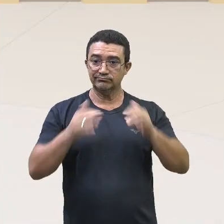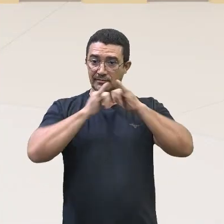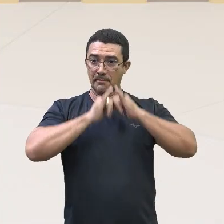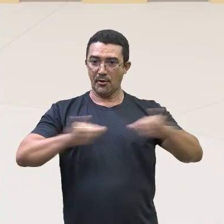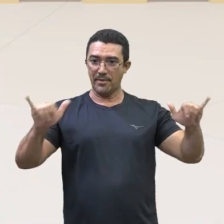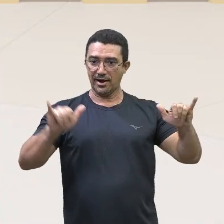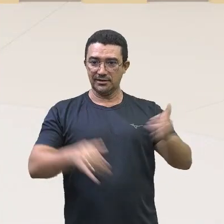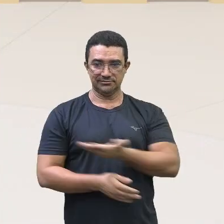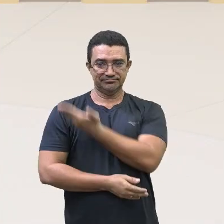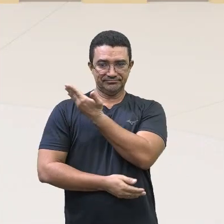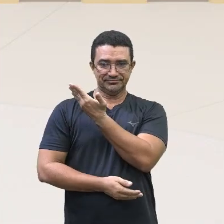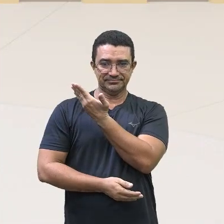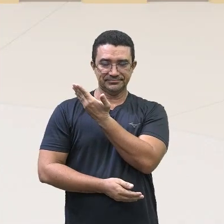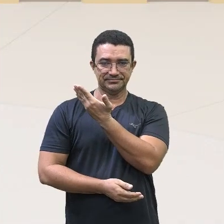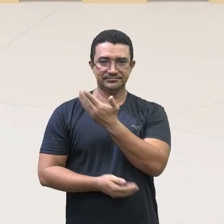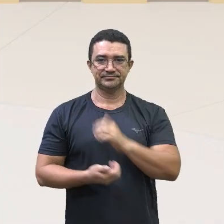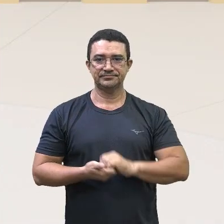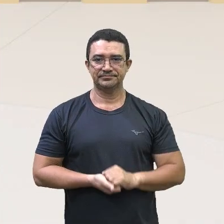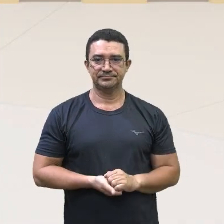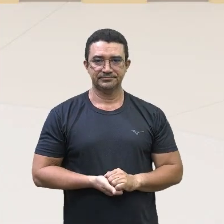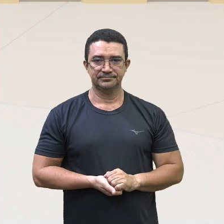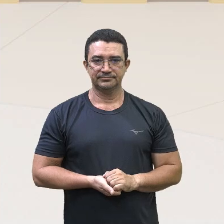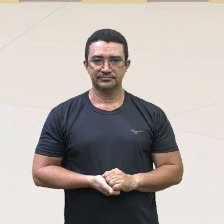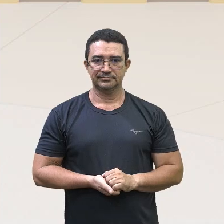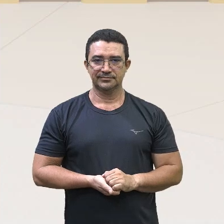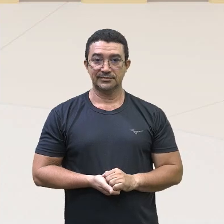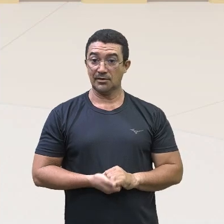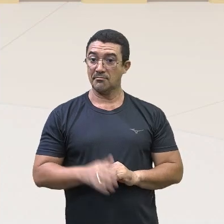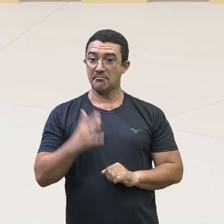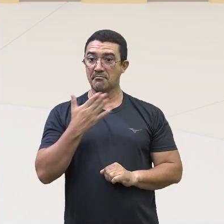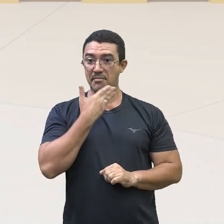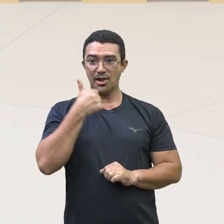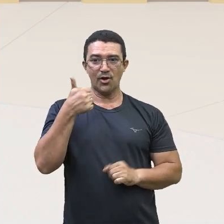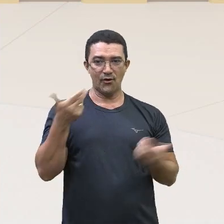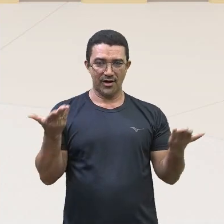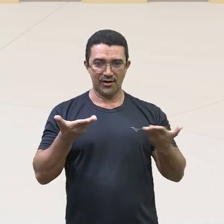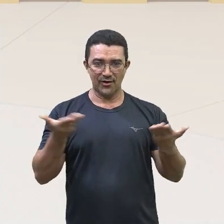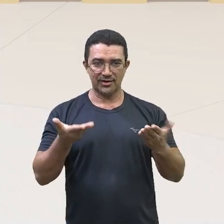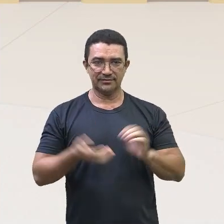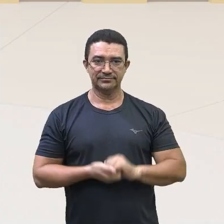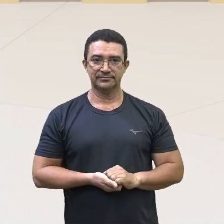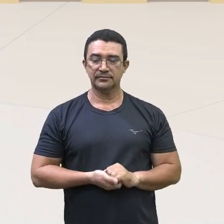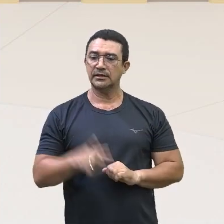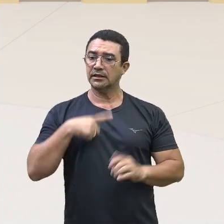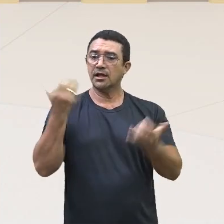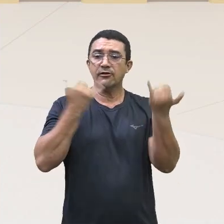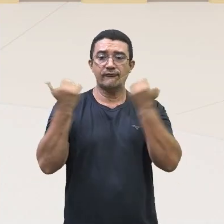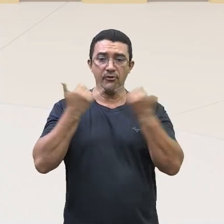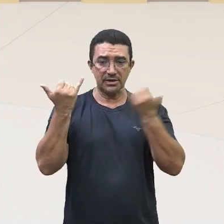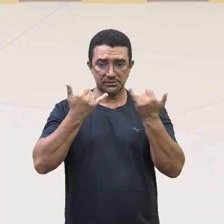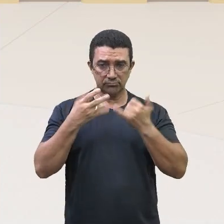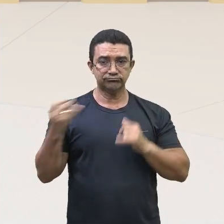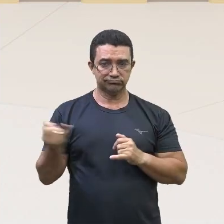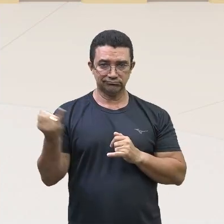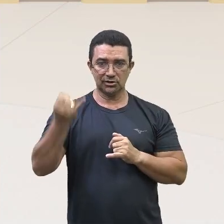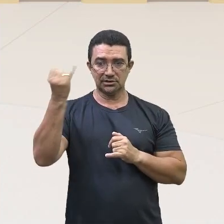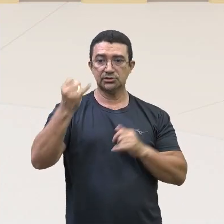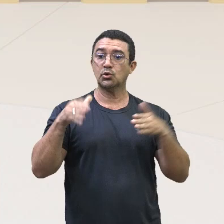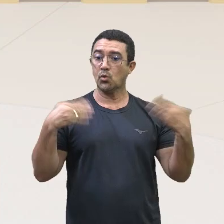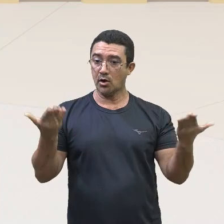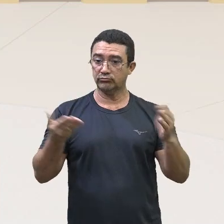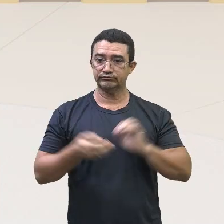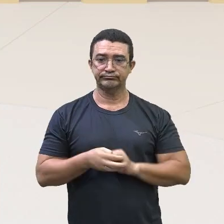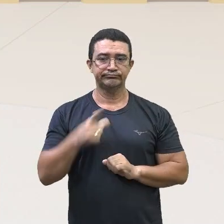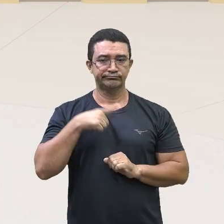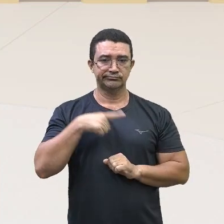né, professor, que a gente já viu aqui, bem melhorado. Tem também aqui, gente, olha só, as informações que são muito importantes. Quais são?